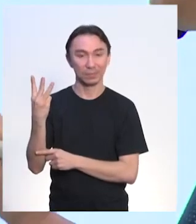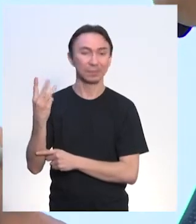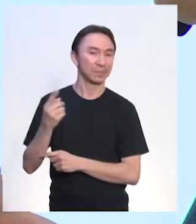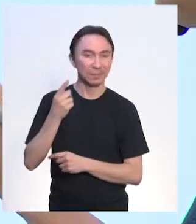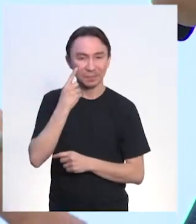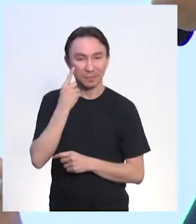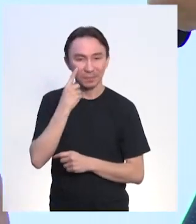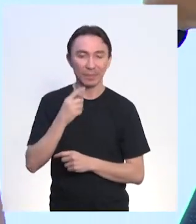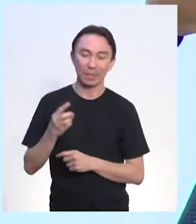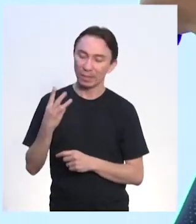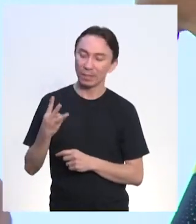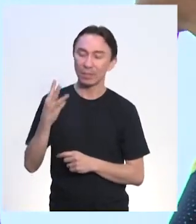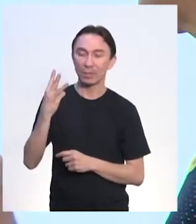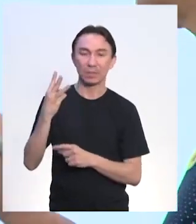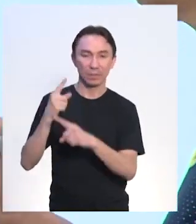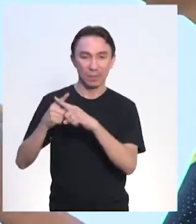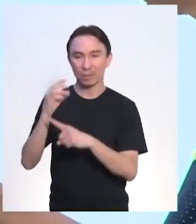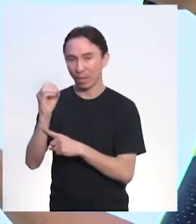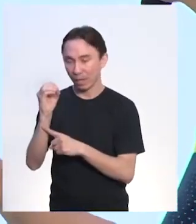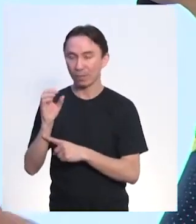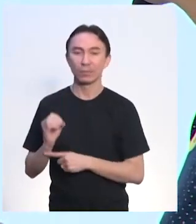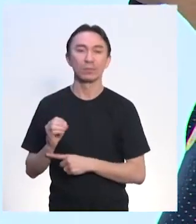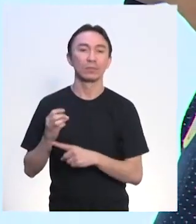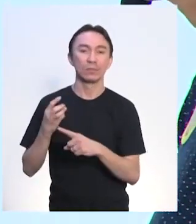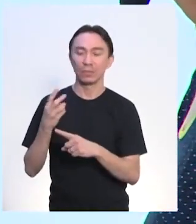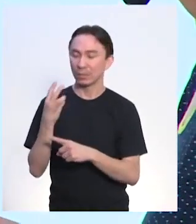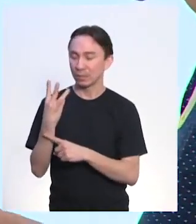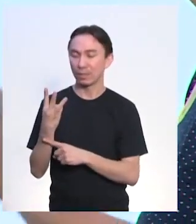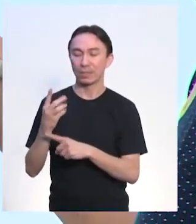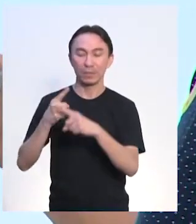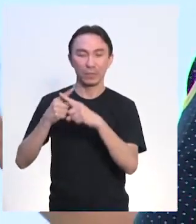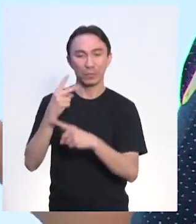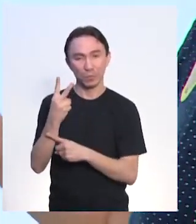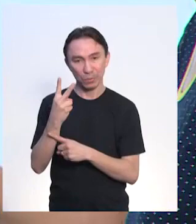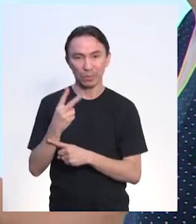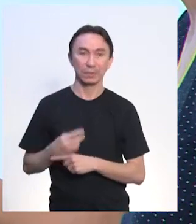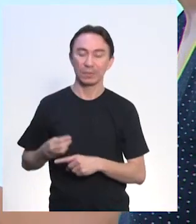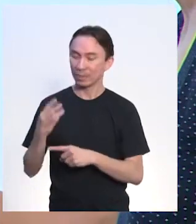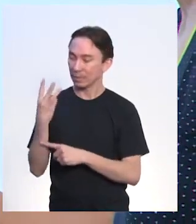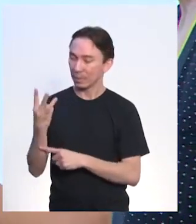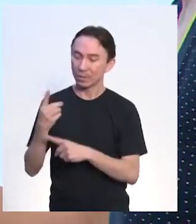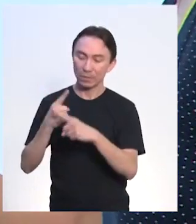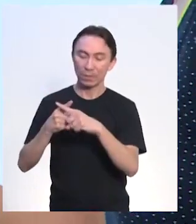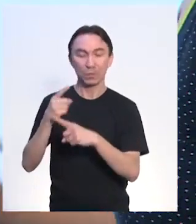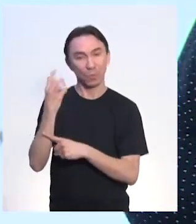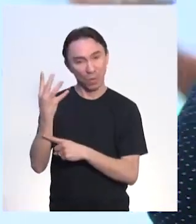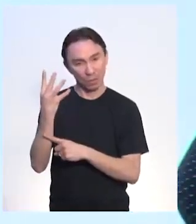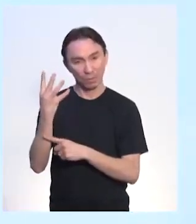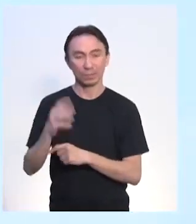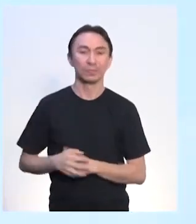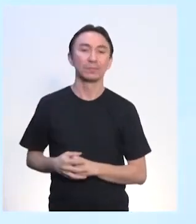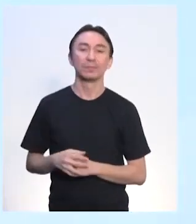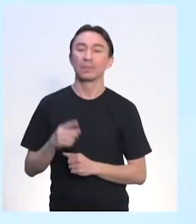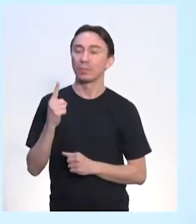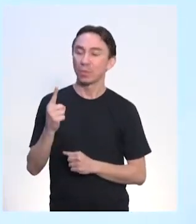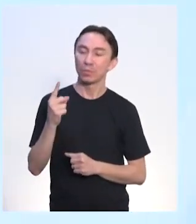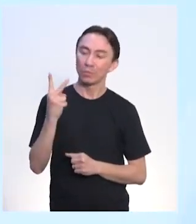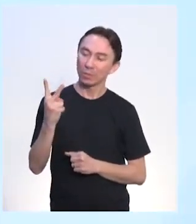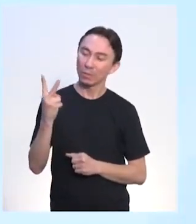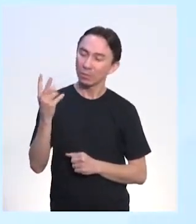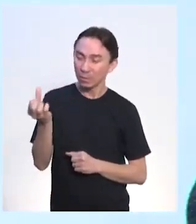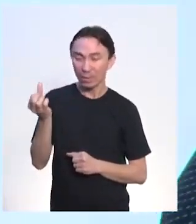3. 3 vezes 0, 0. 3 vezes 2, 6. 3 vezes 4, 12.